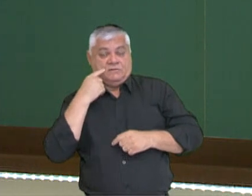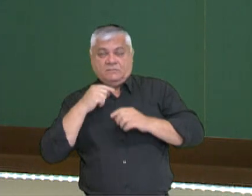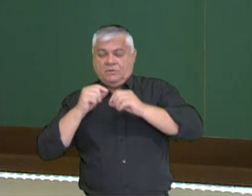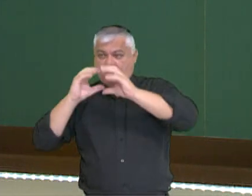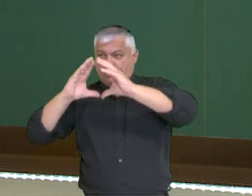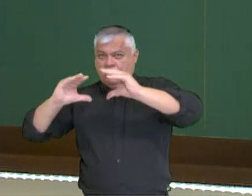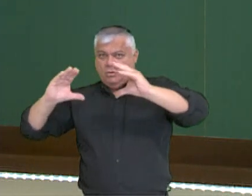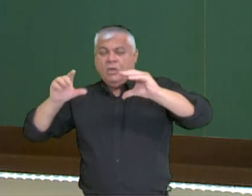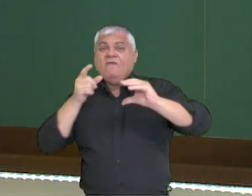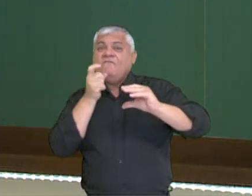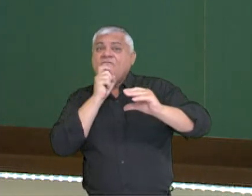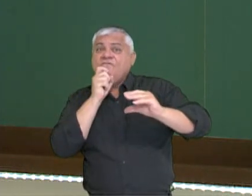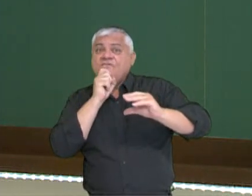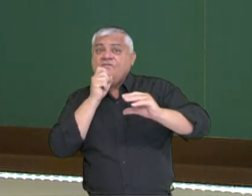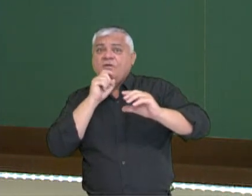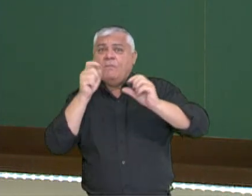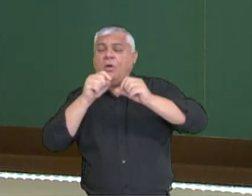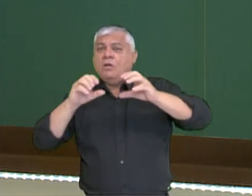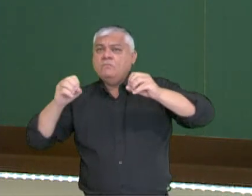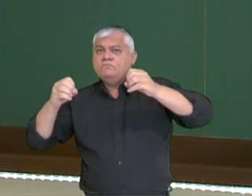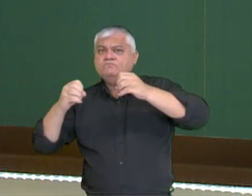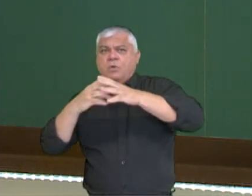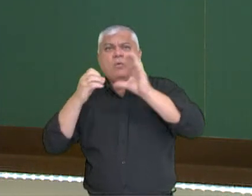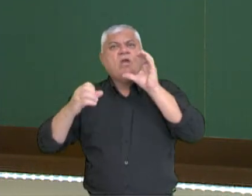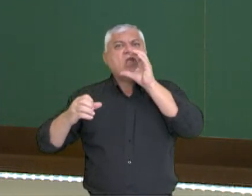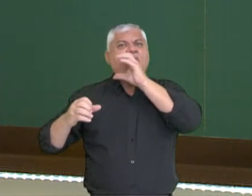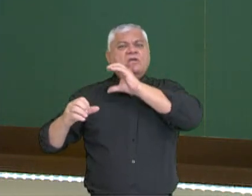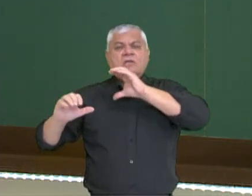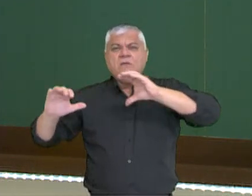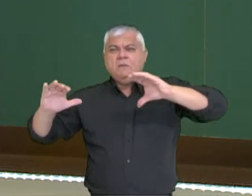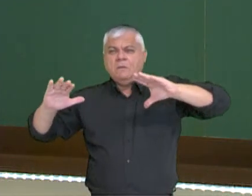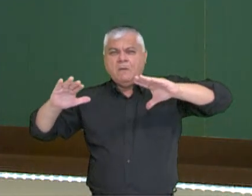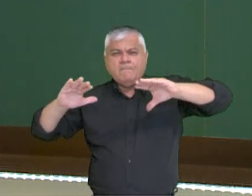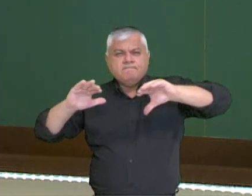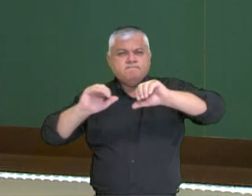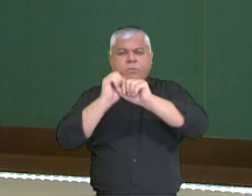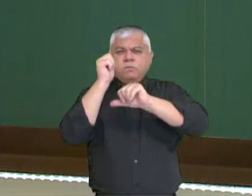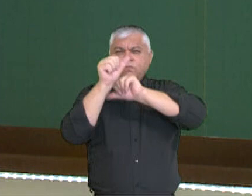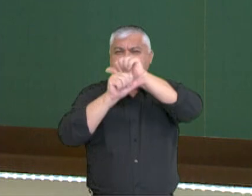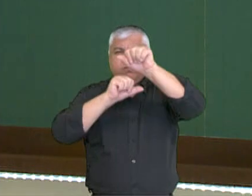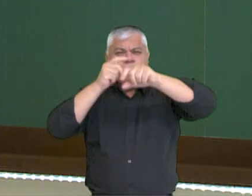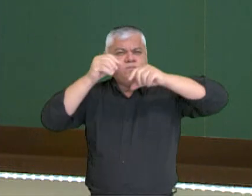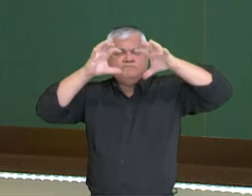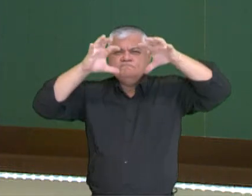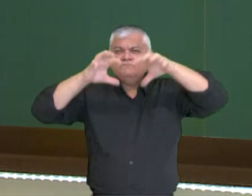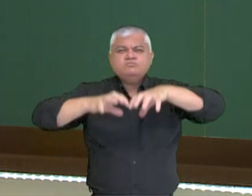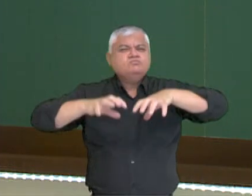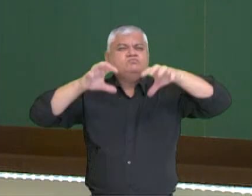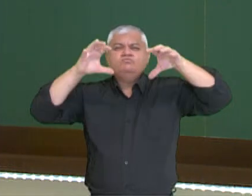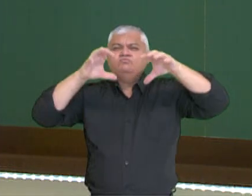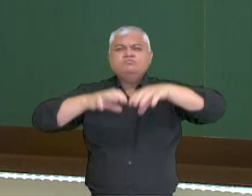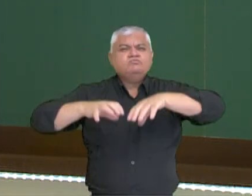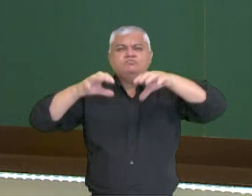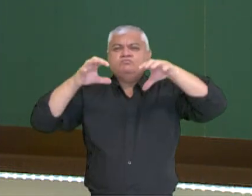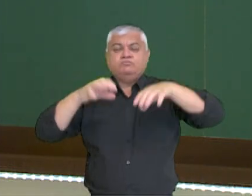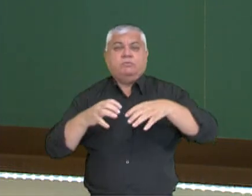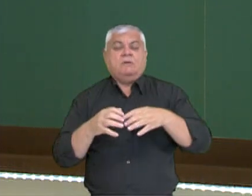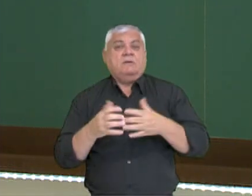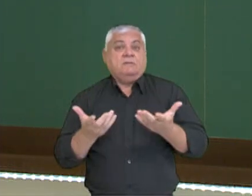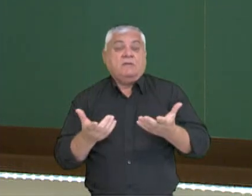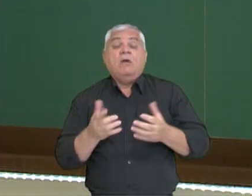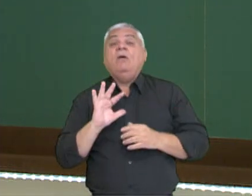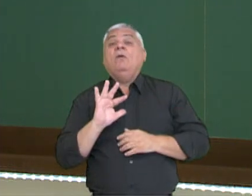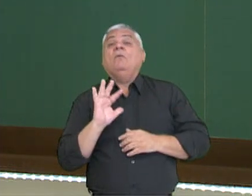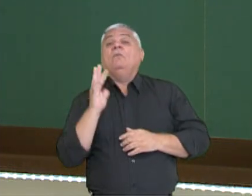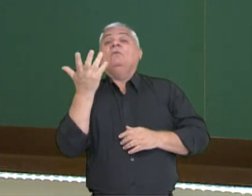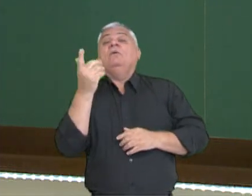ar frio que pode se chocar com uma massa de ar quente e formar as chamadas chuvas frontais. Quando